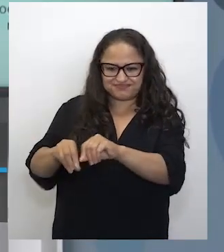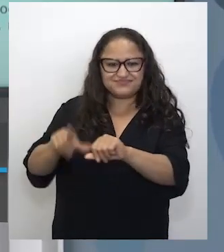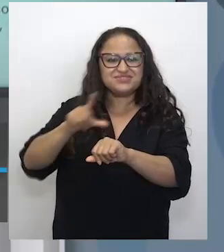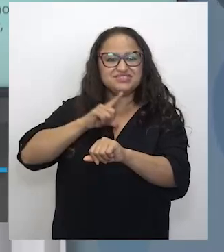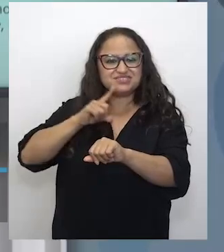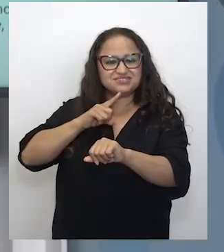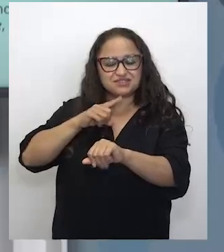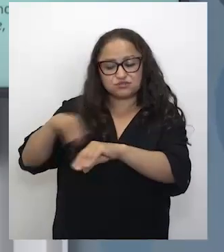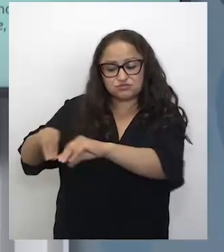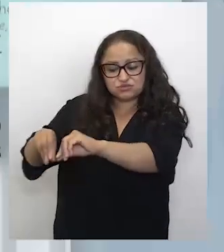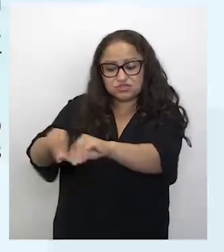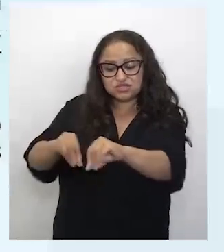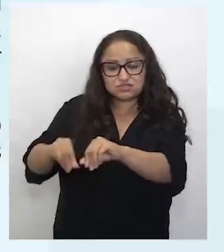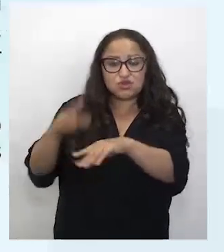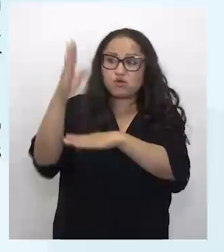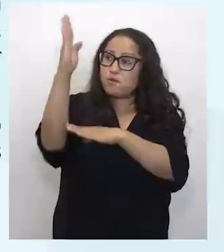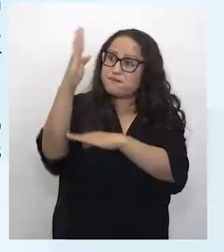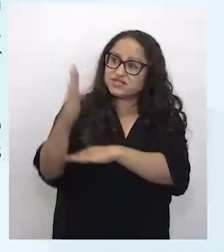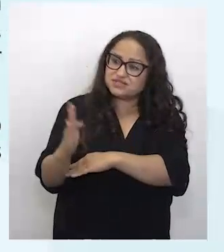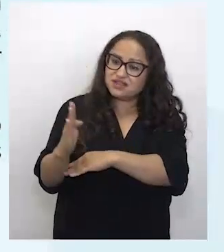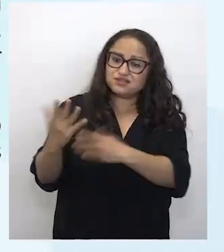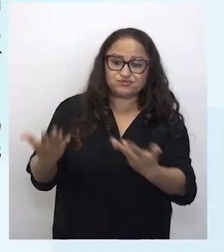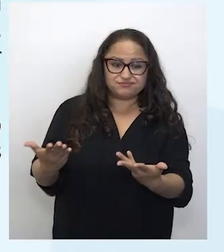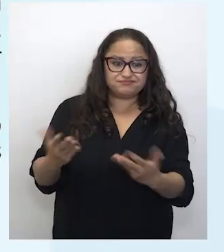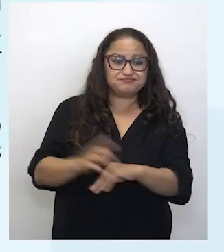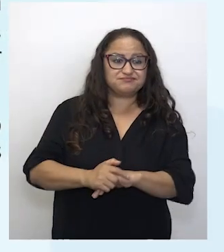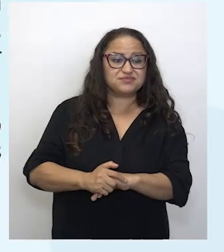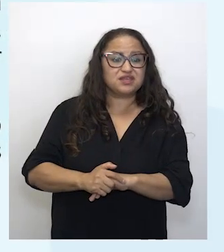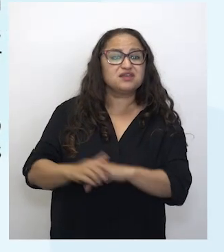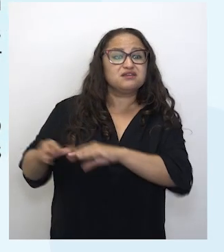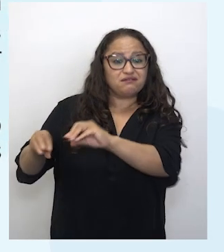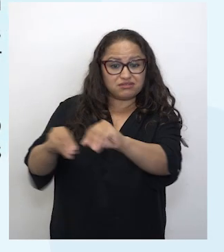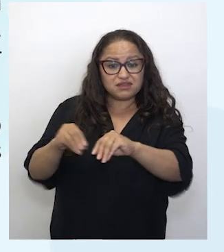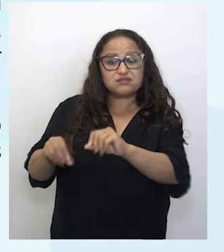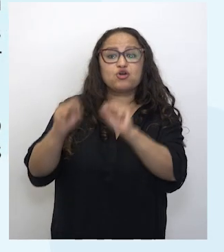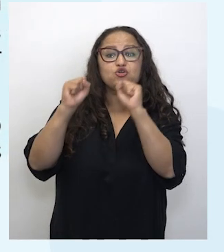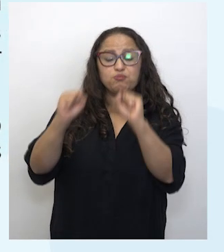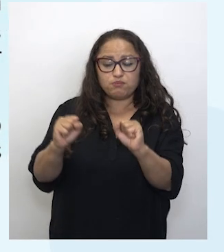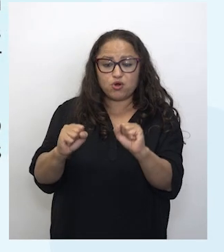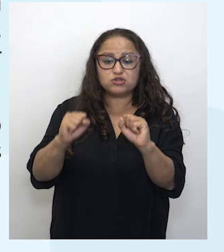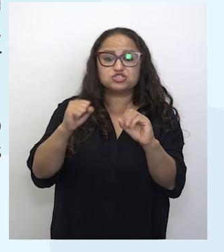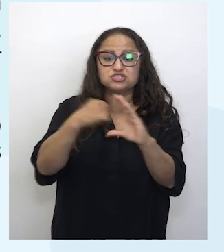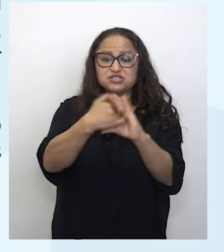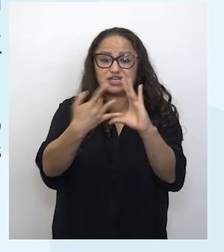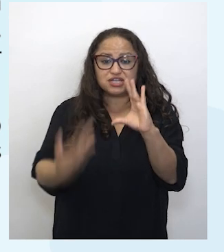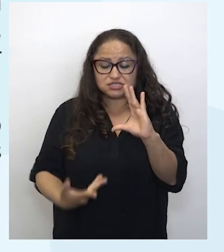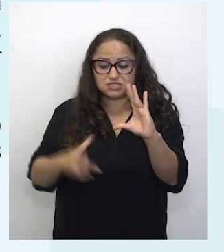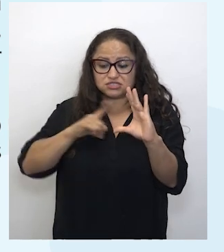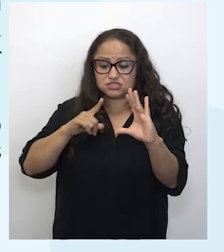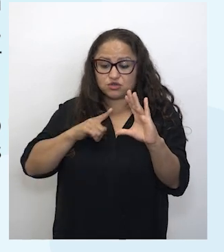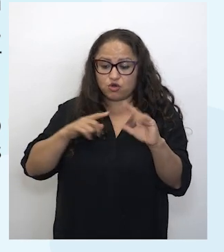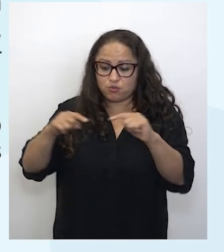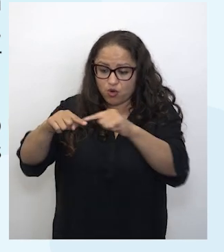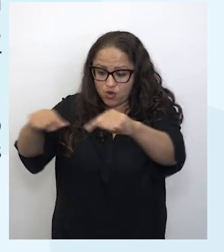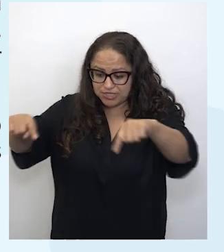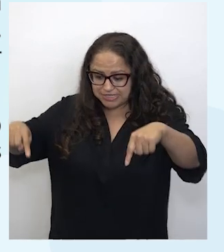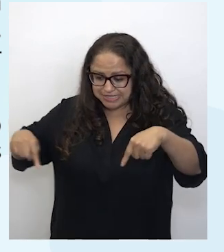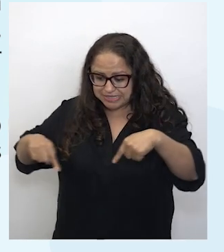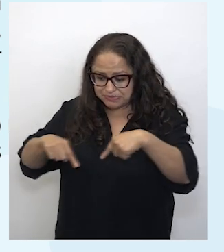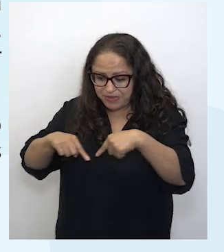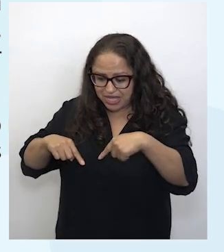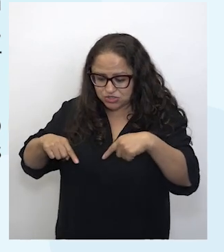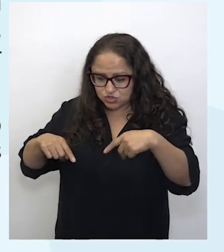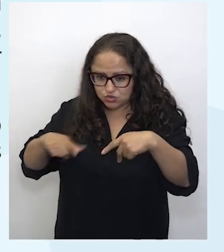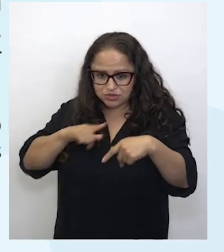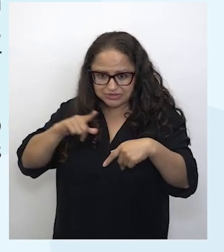território nacional, né? Vai aparecer aí na tela, que o território ele pode ser definido aí como um espaço delimitado, tá? Isso é muito